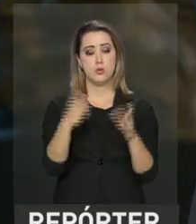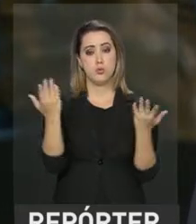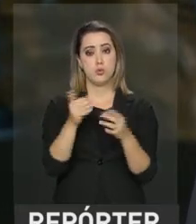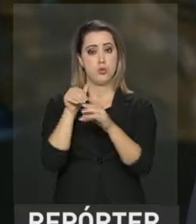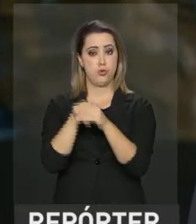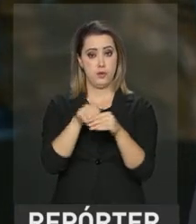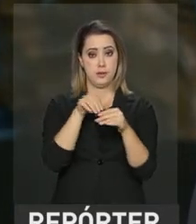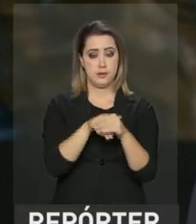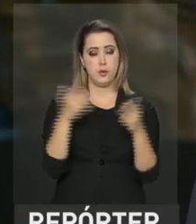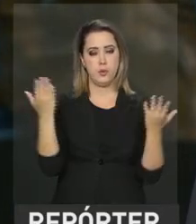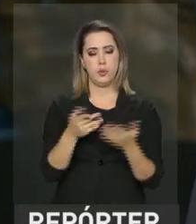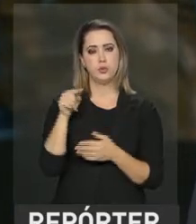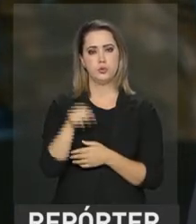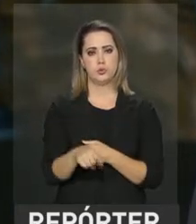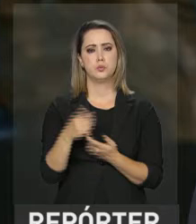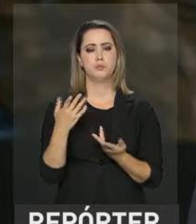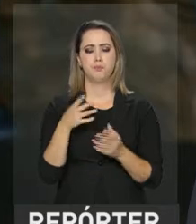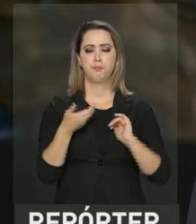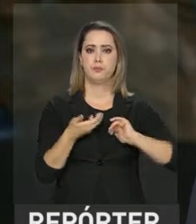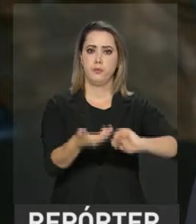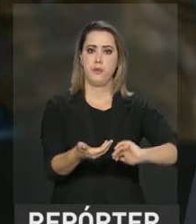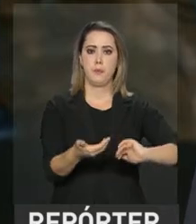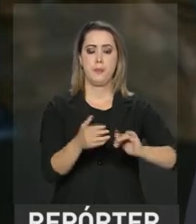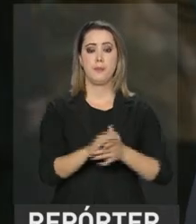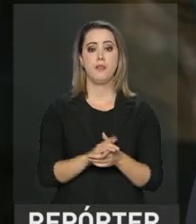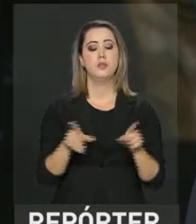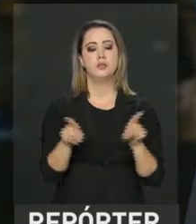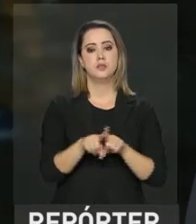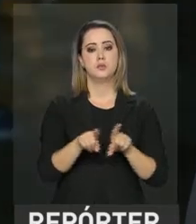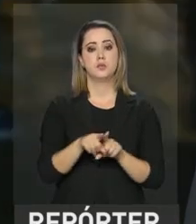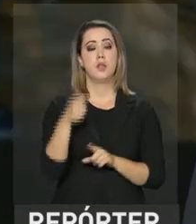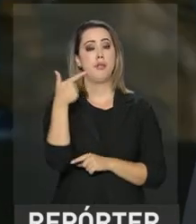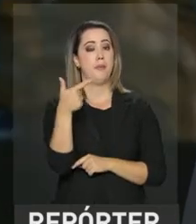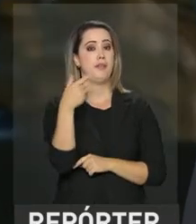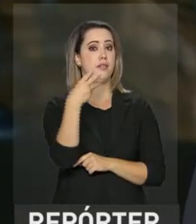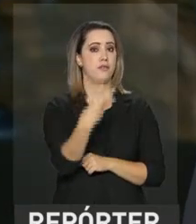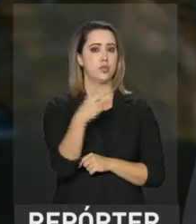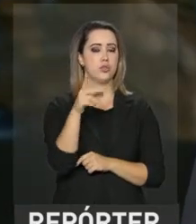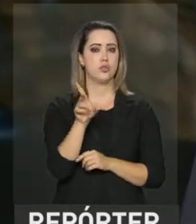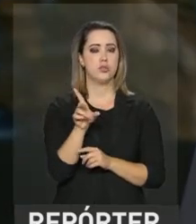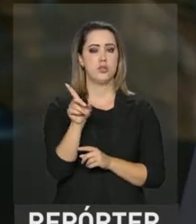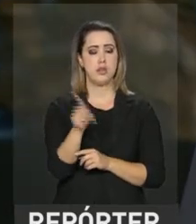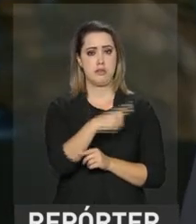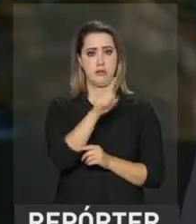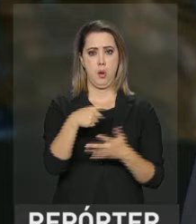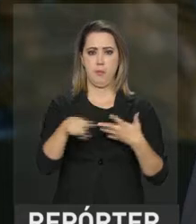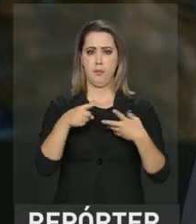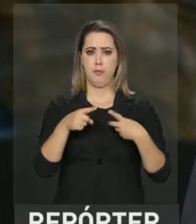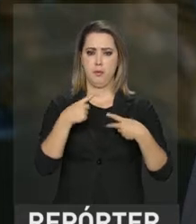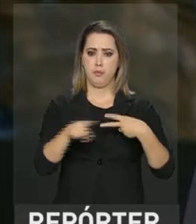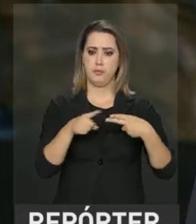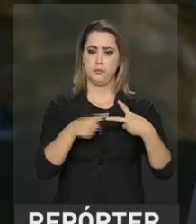serem votadas aqui nessa sessão do congresso nacional além de 23 vetos presidenciais que têm